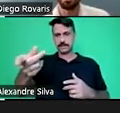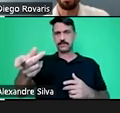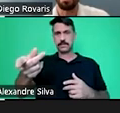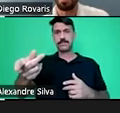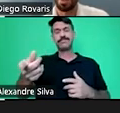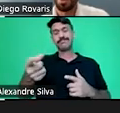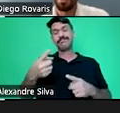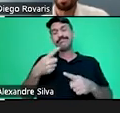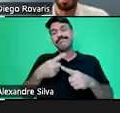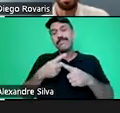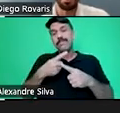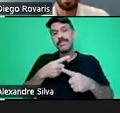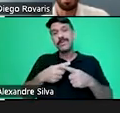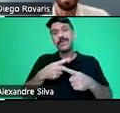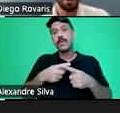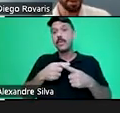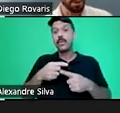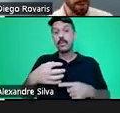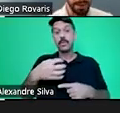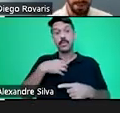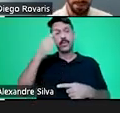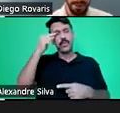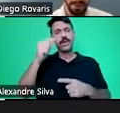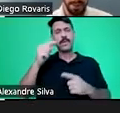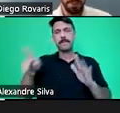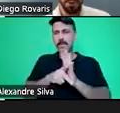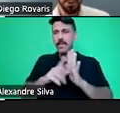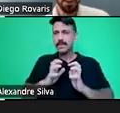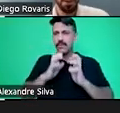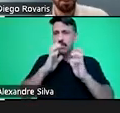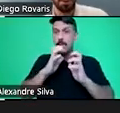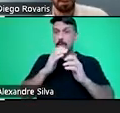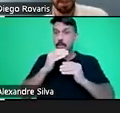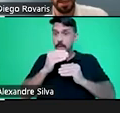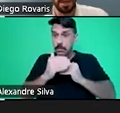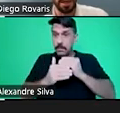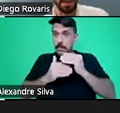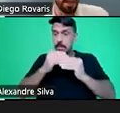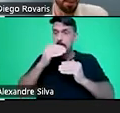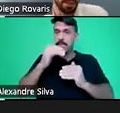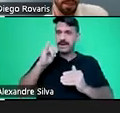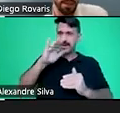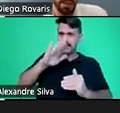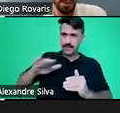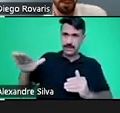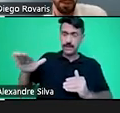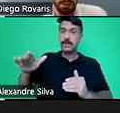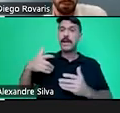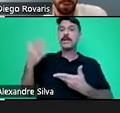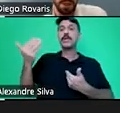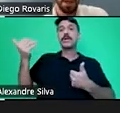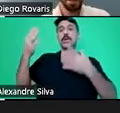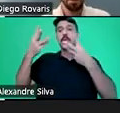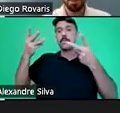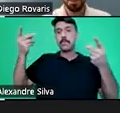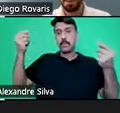é uma condição do neurodesenvolvimento, então começa na infância, muitos indivíduos remitem na adolescência e início da vida